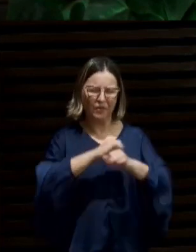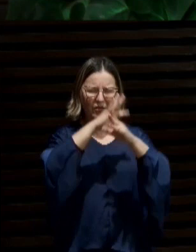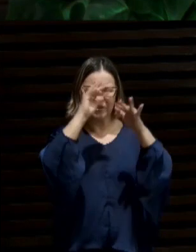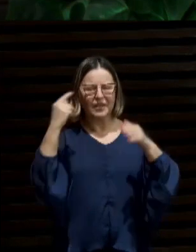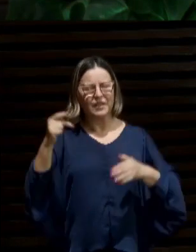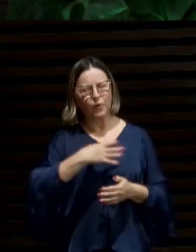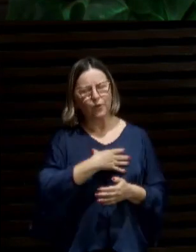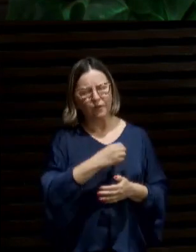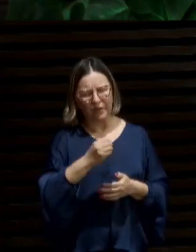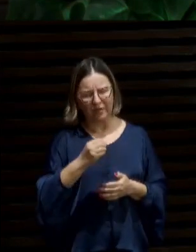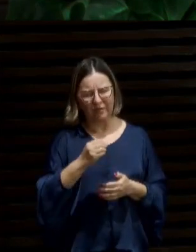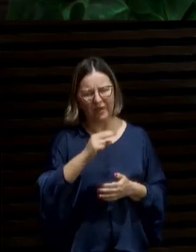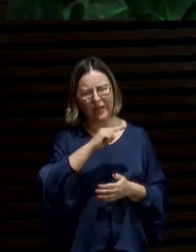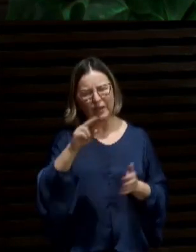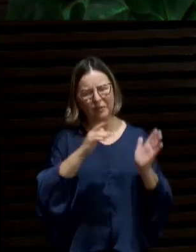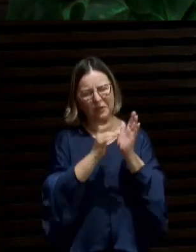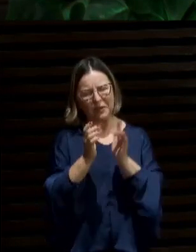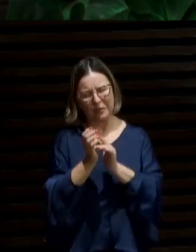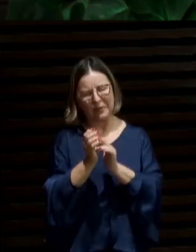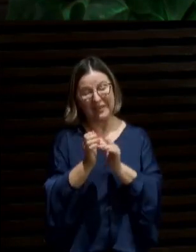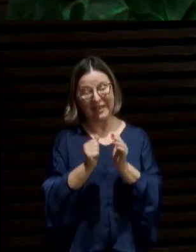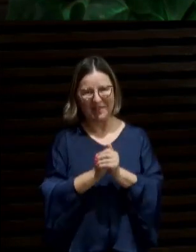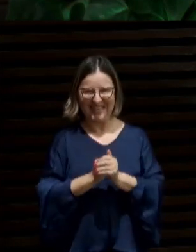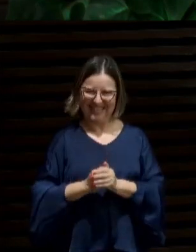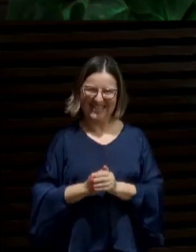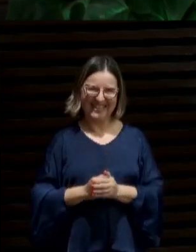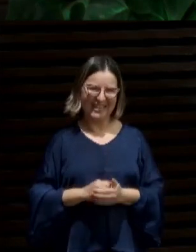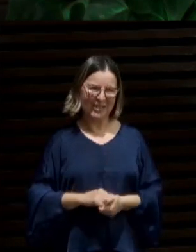Filho. Em nome dele que eu oro. Amém.